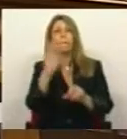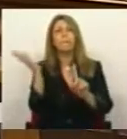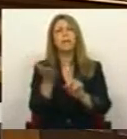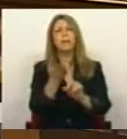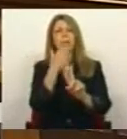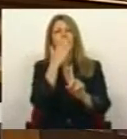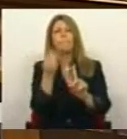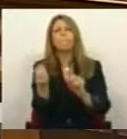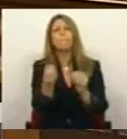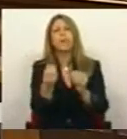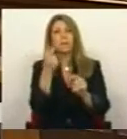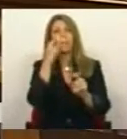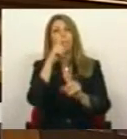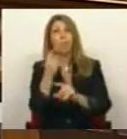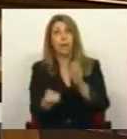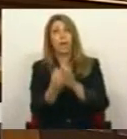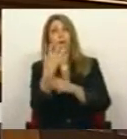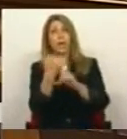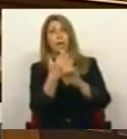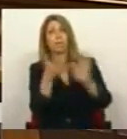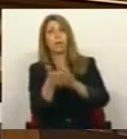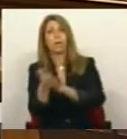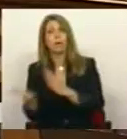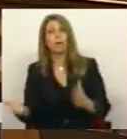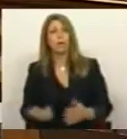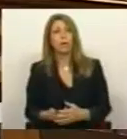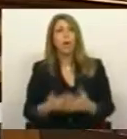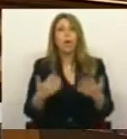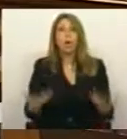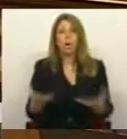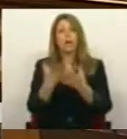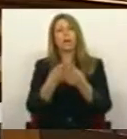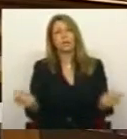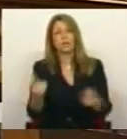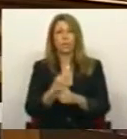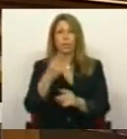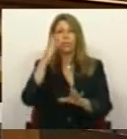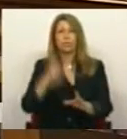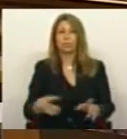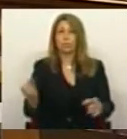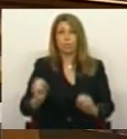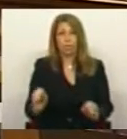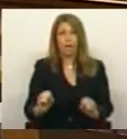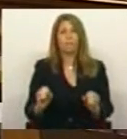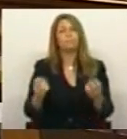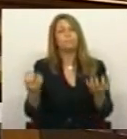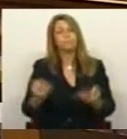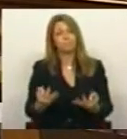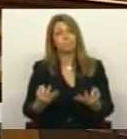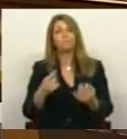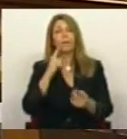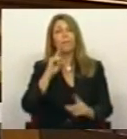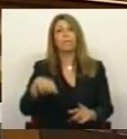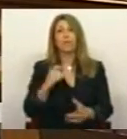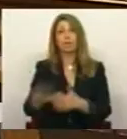penalização para quem cria postos de trabalho. Ora, a reparação desta injustiça é um dos objetivos da proposta que os Verdes hoje aqui